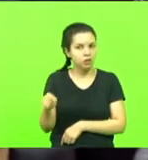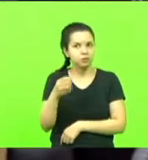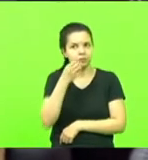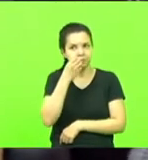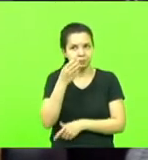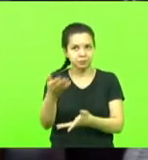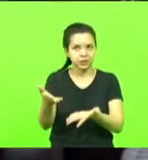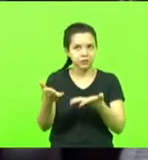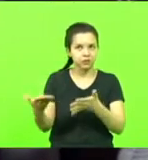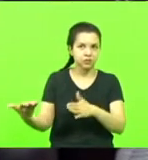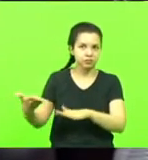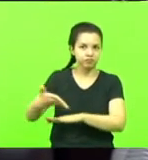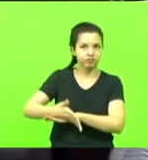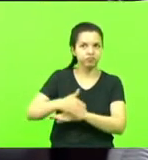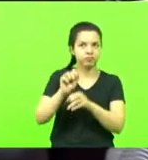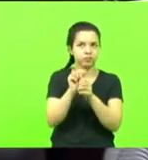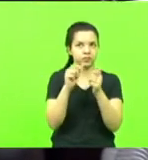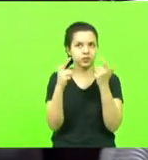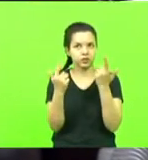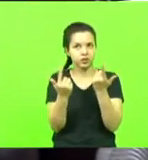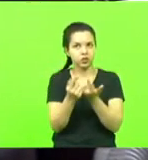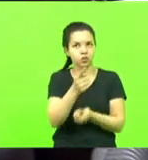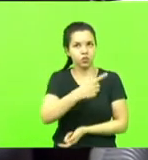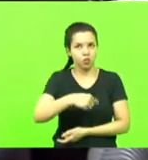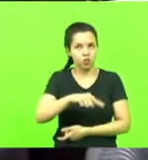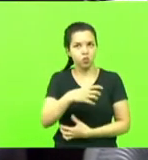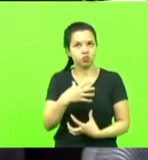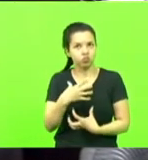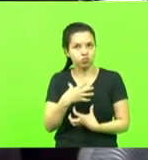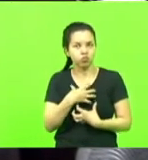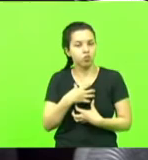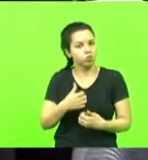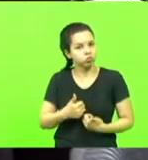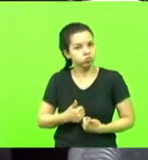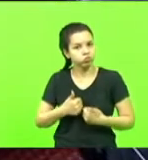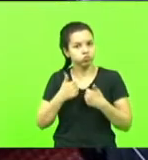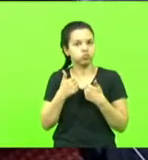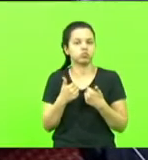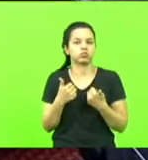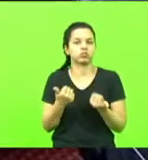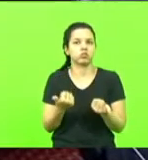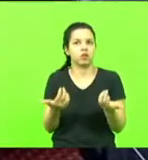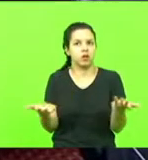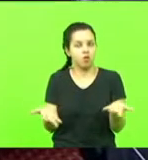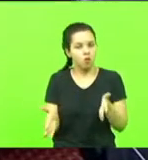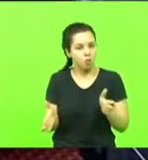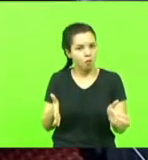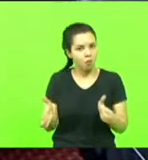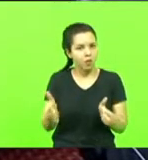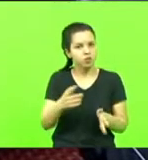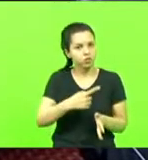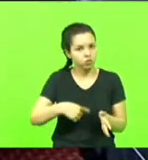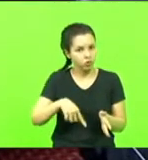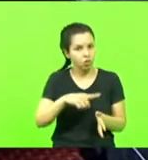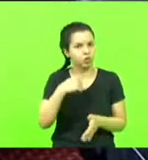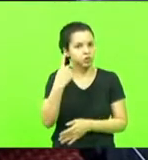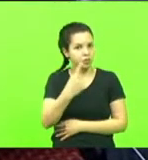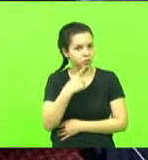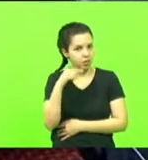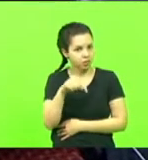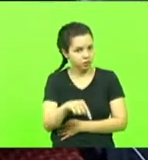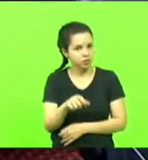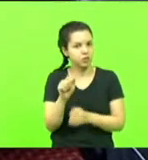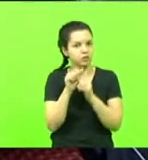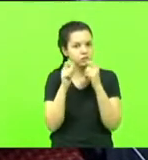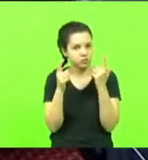essa casa. É motivo de orgulho para todos nós que, nesse momento, estamos como deputado aqui na Assembleia